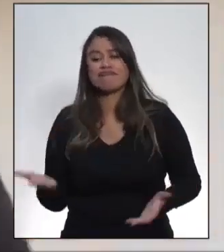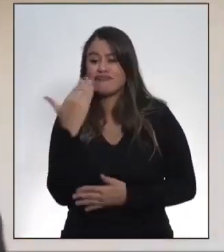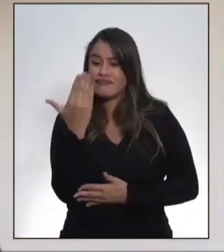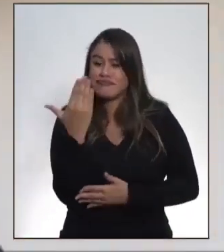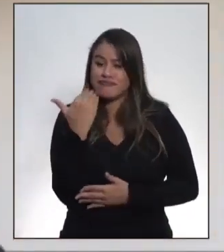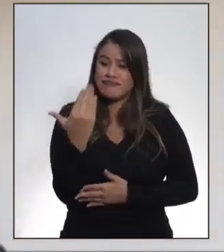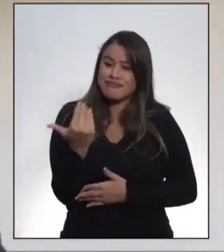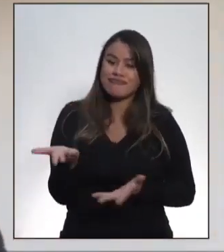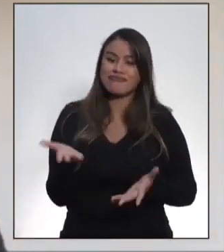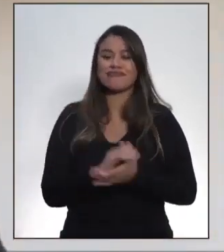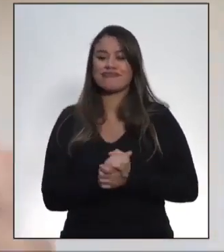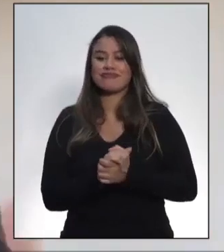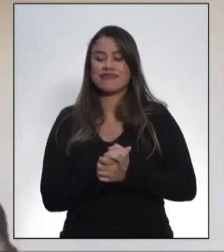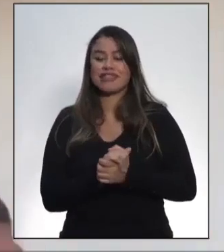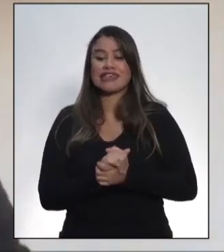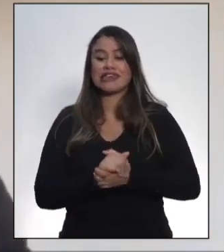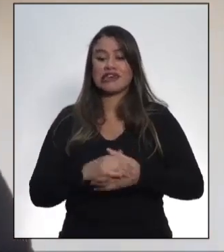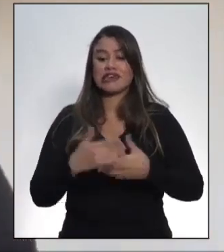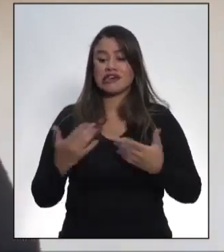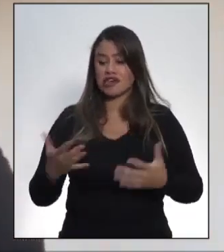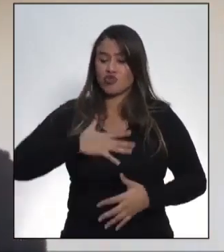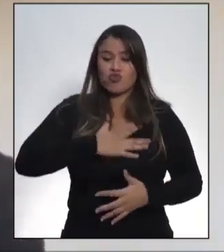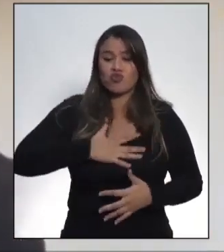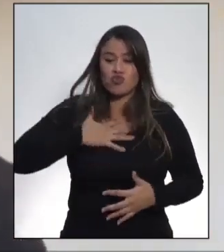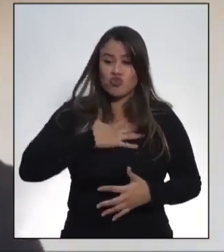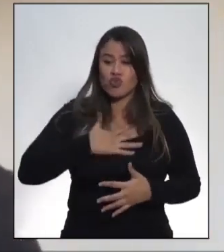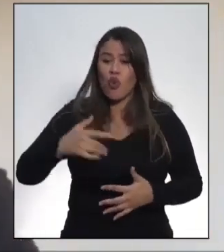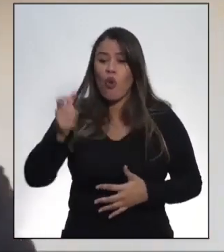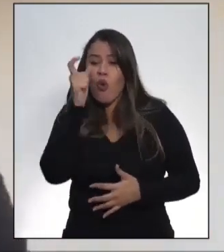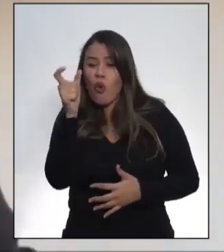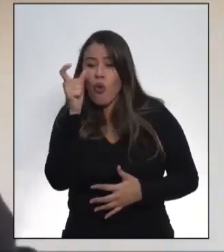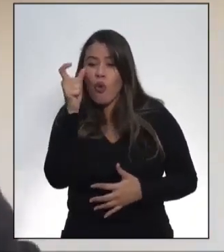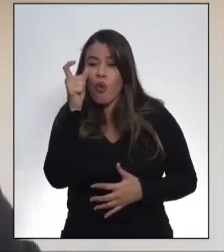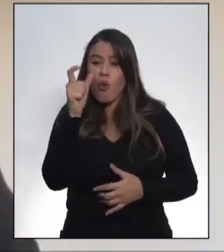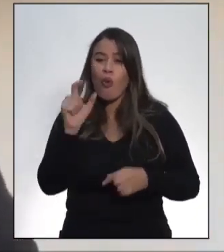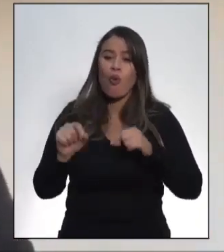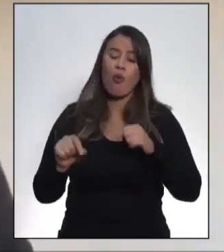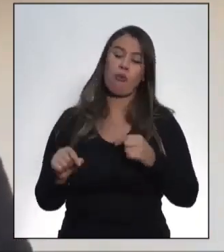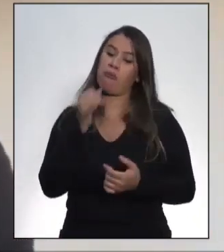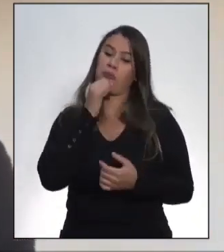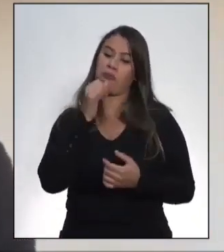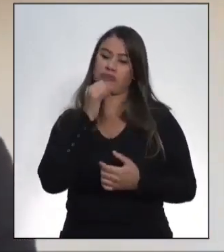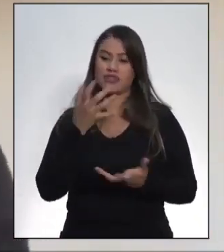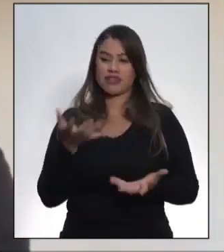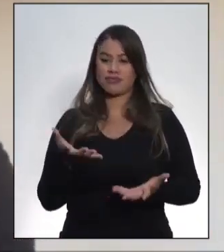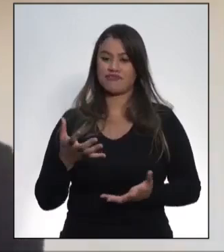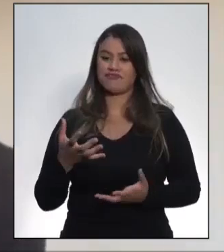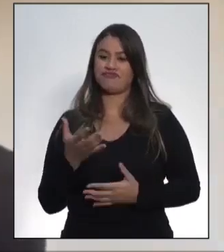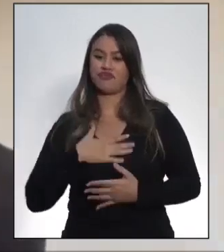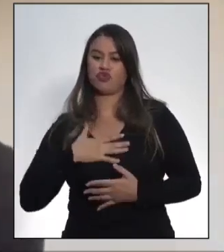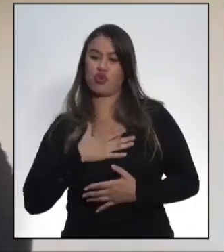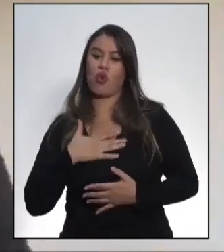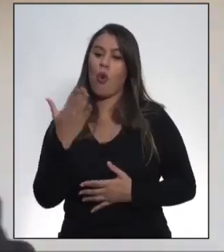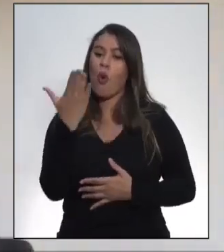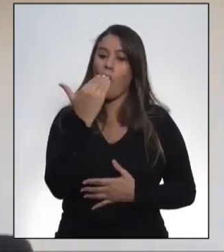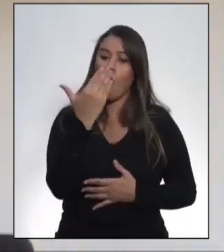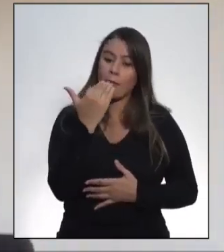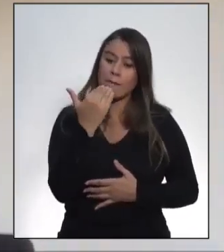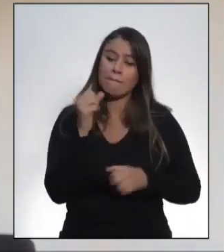alimentação. Quais são os teus maiores interesses? Se você adora alimentação, talvez faça sentido